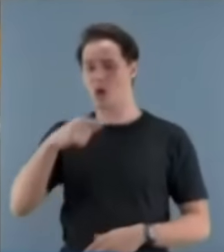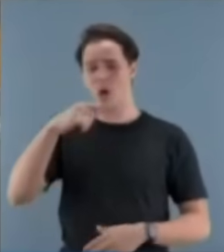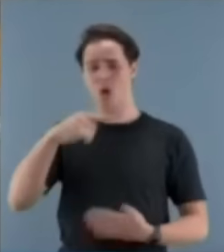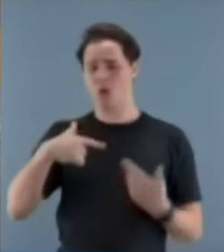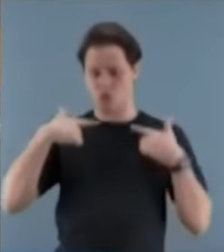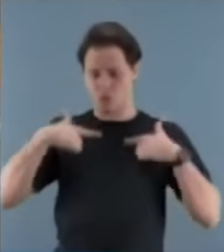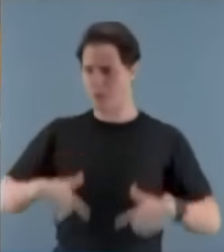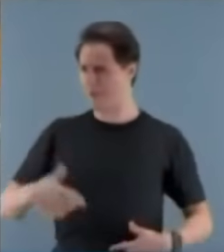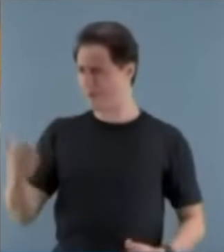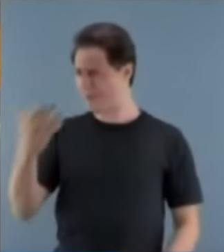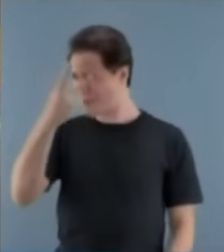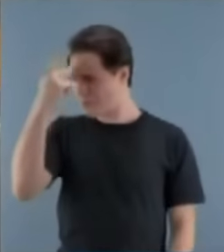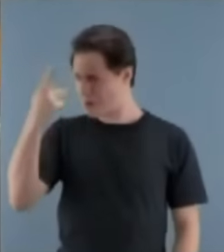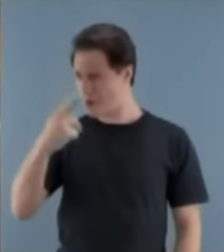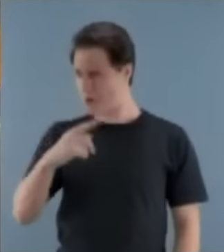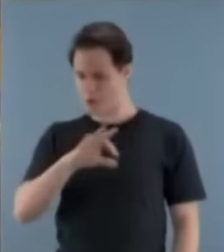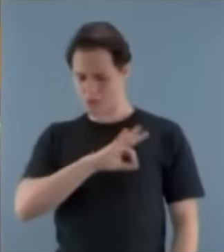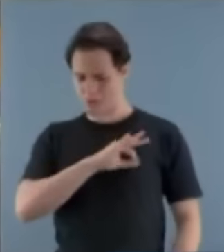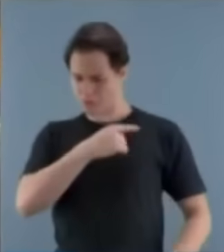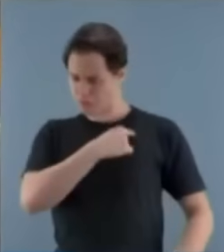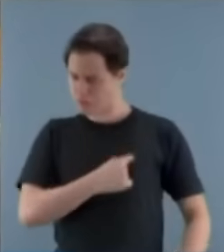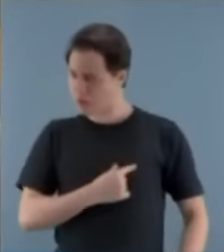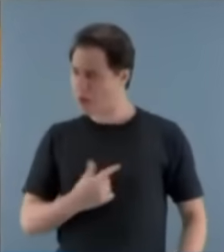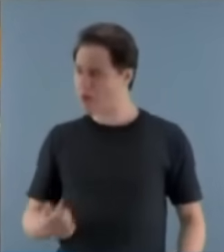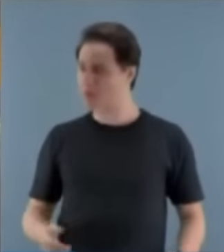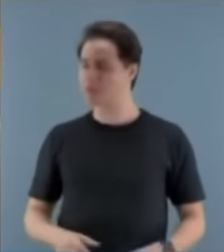integrante de umas forças armadas.